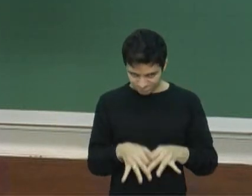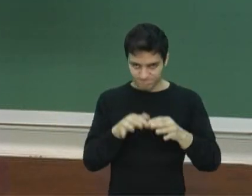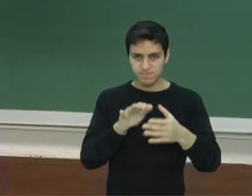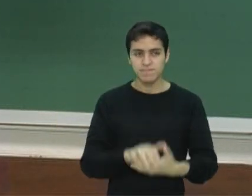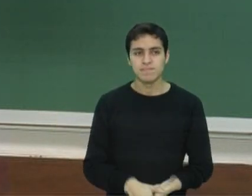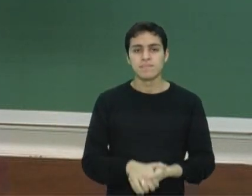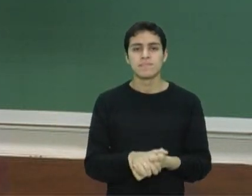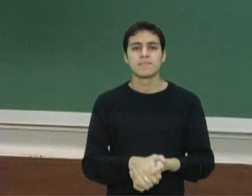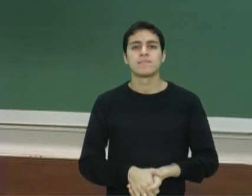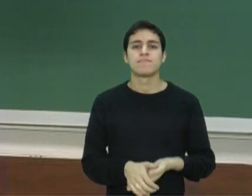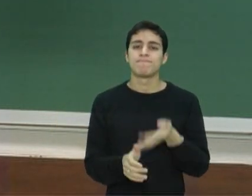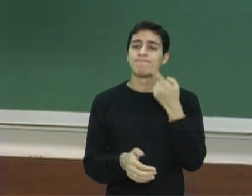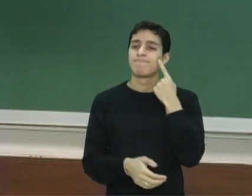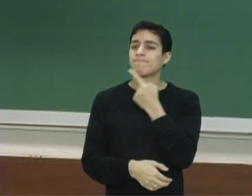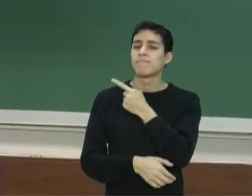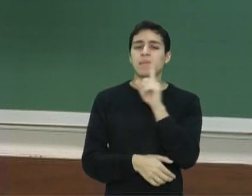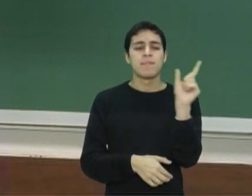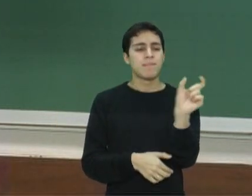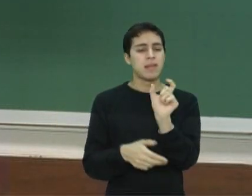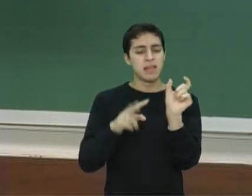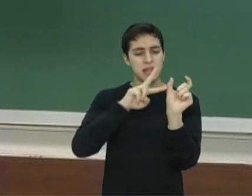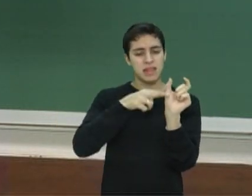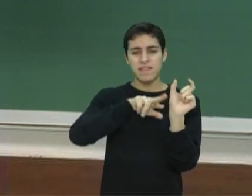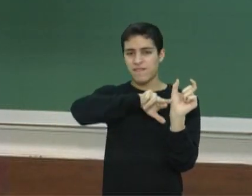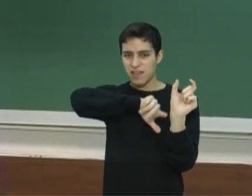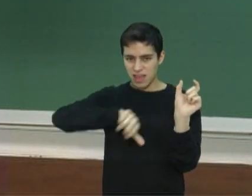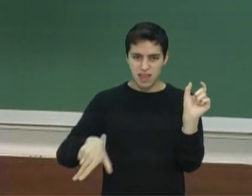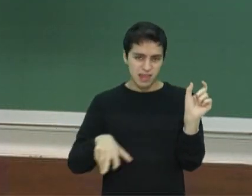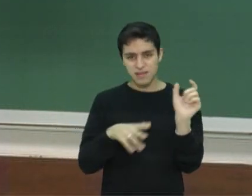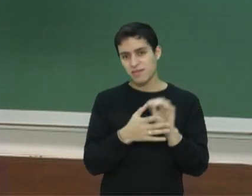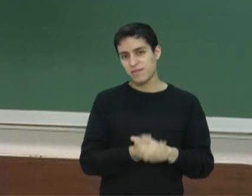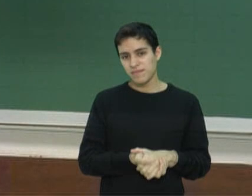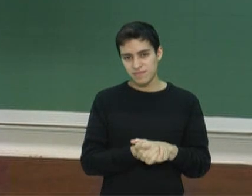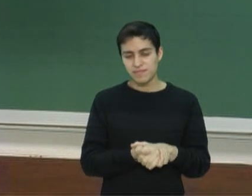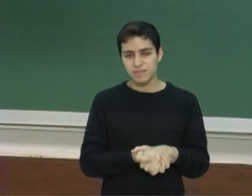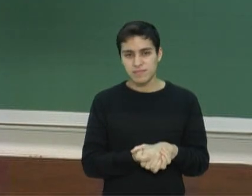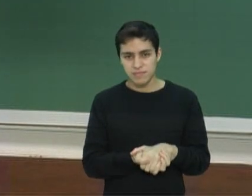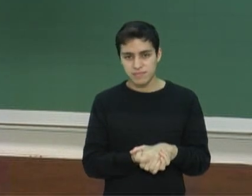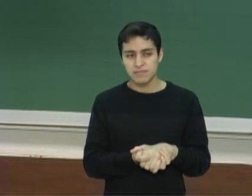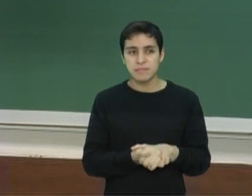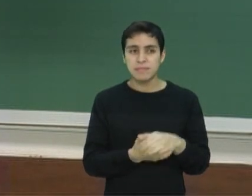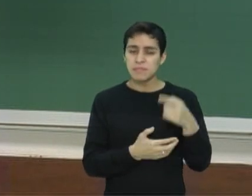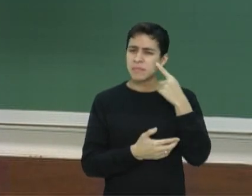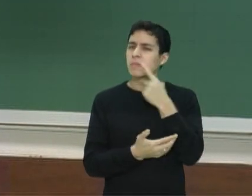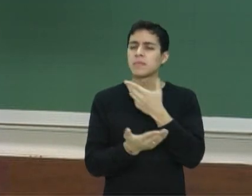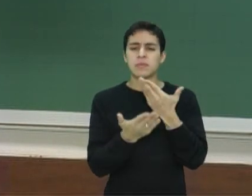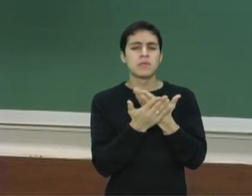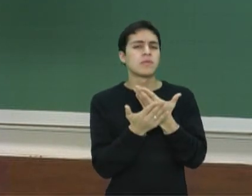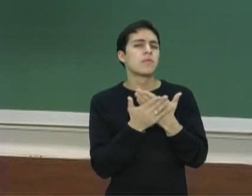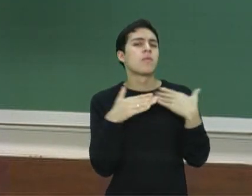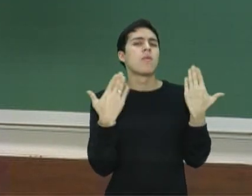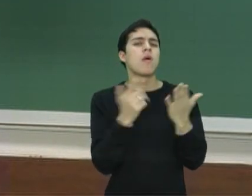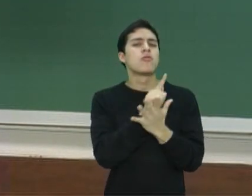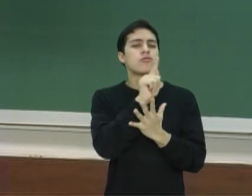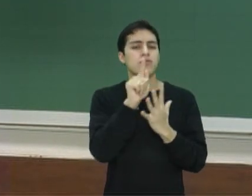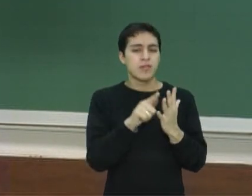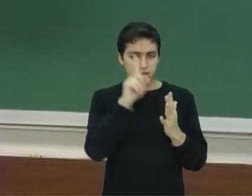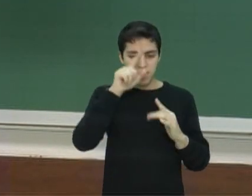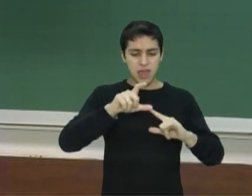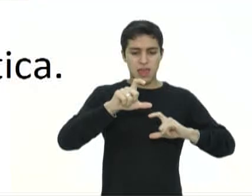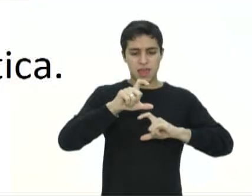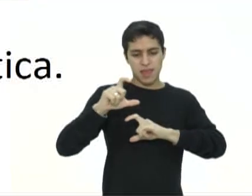as palavras polissêmicas, o gênero é HQ, a gente vai fazer a leitura de uma historieta, e